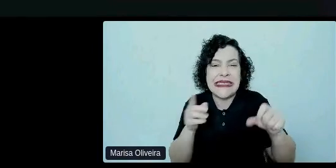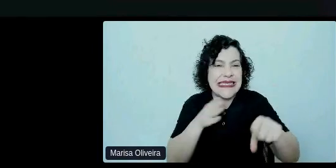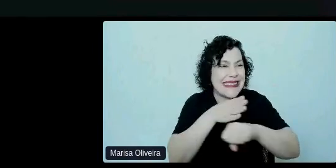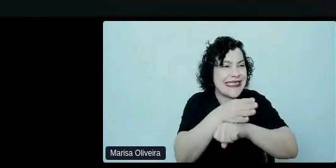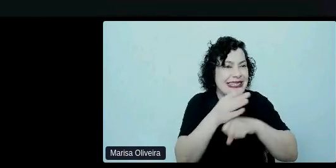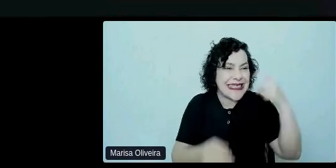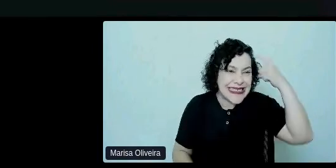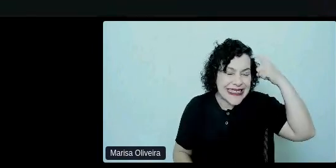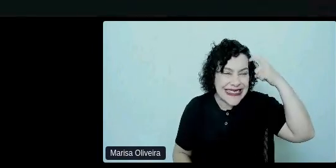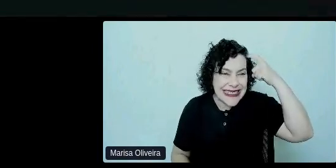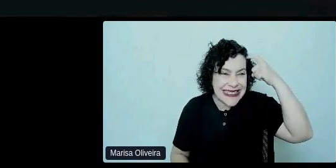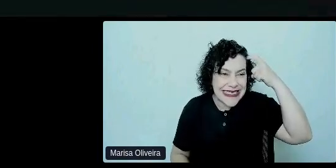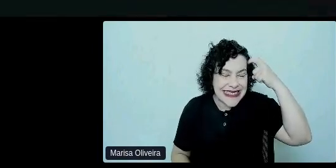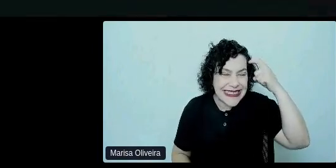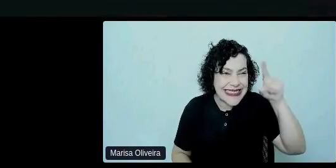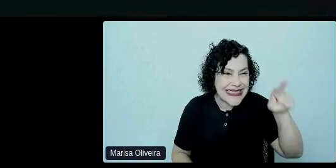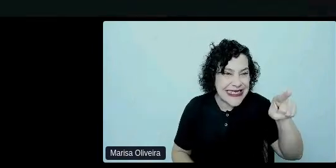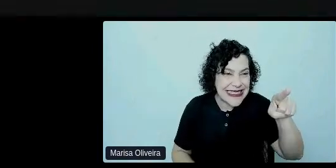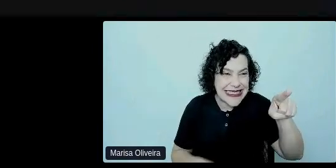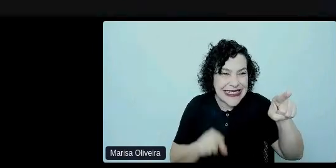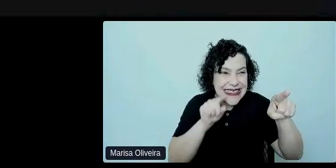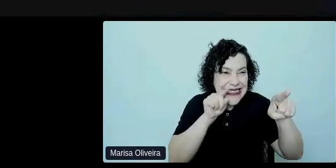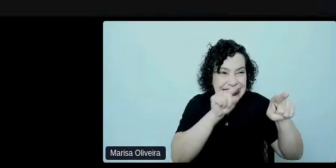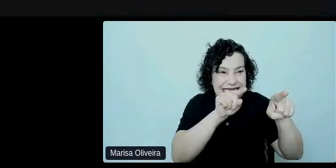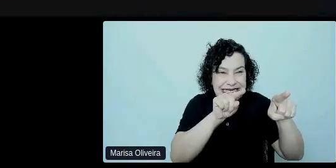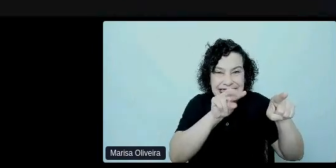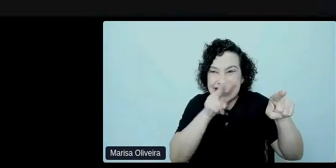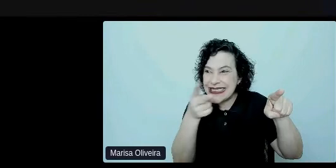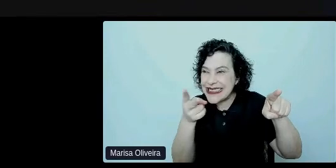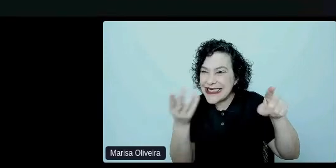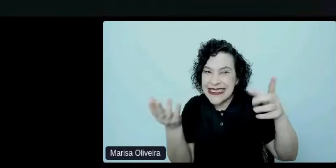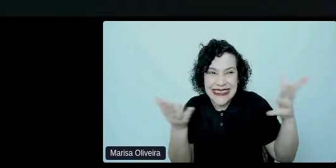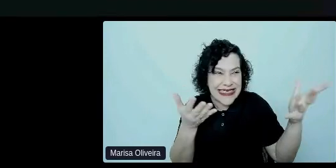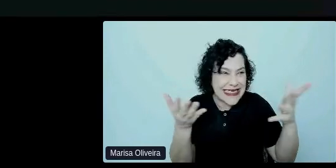aquilo significa. Tem que ser simplificado.